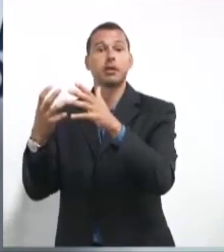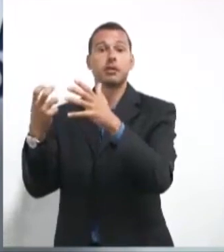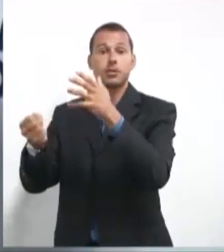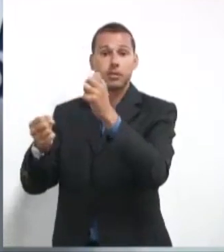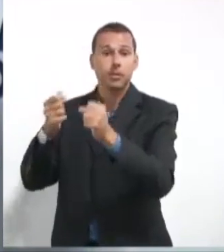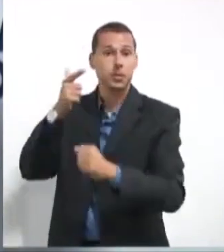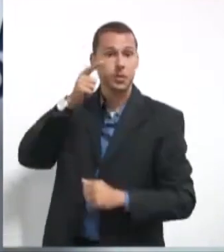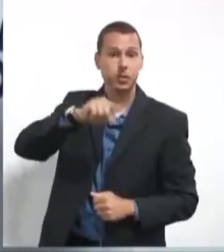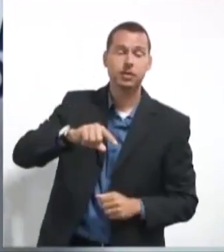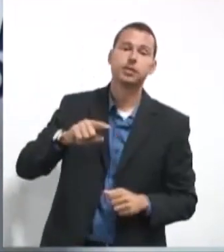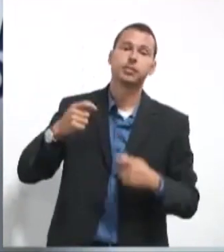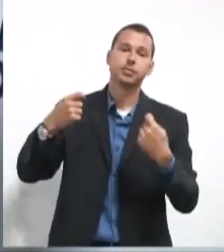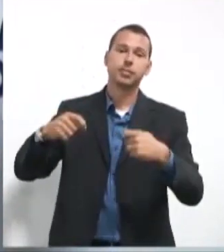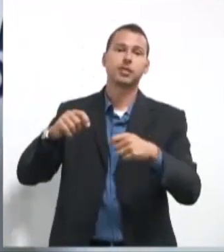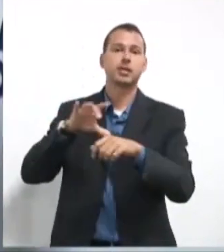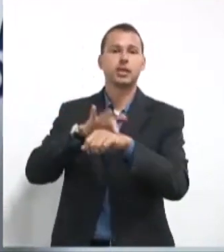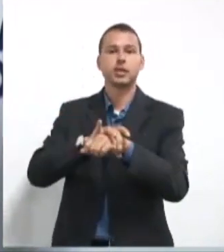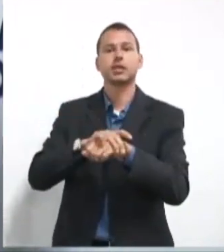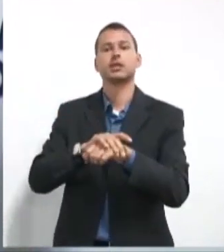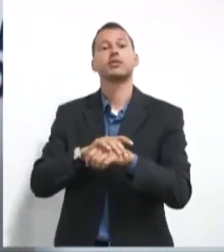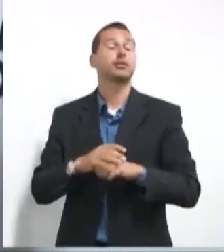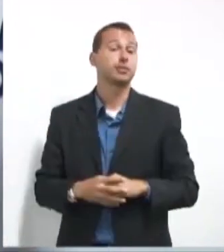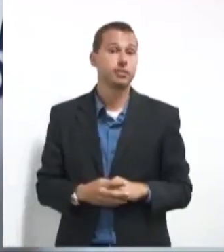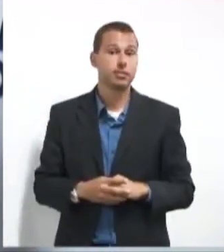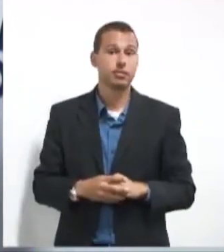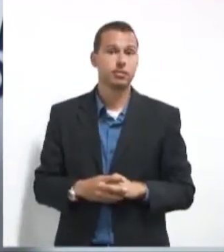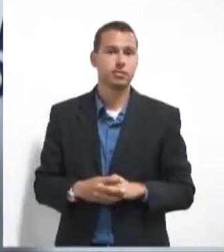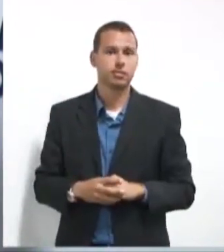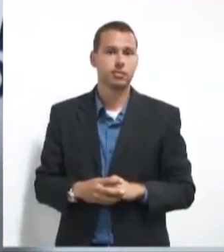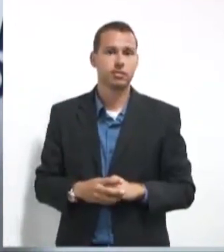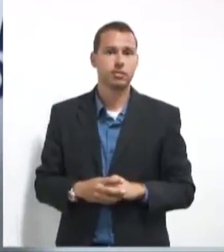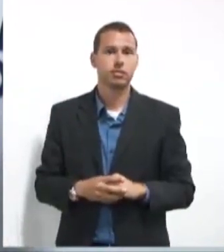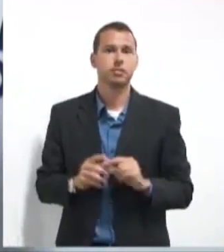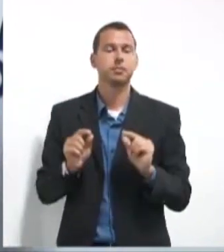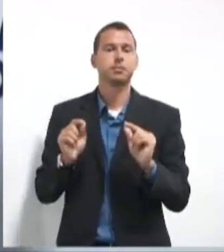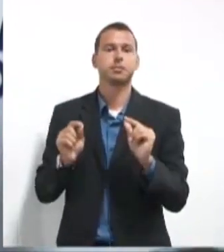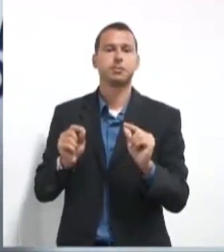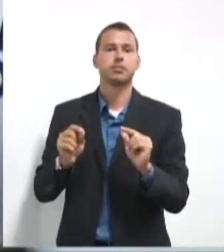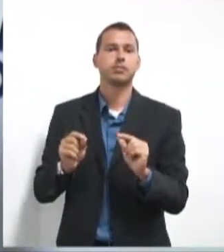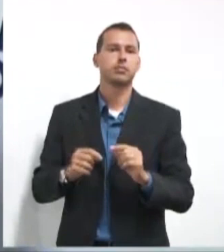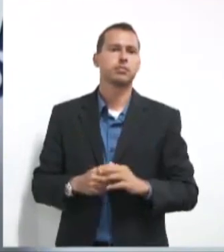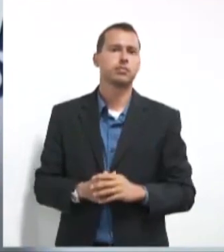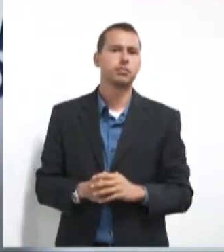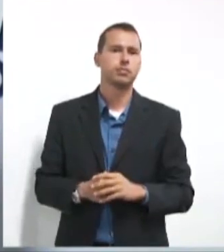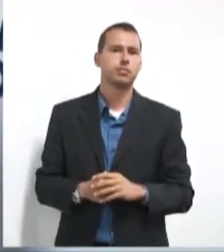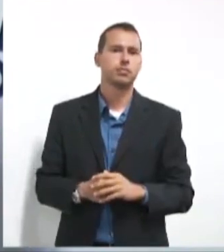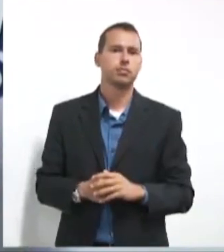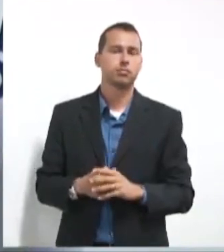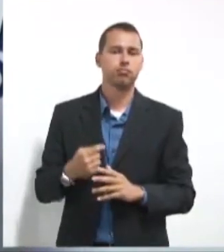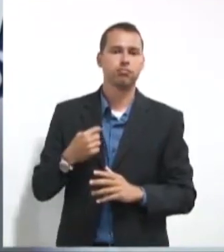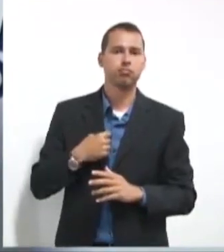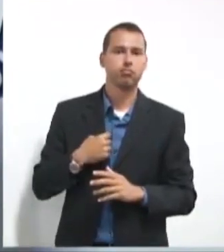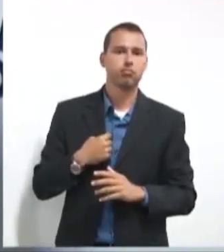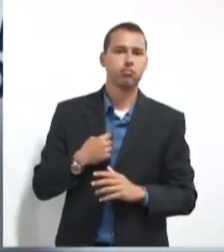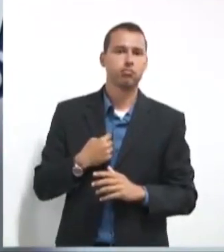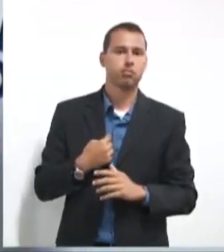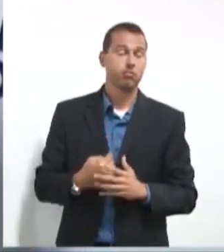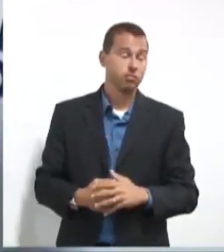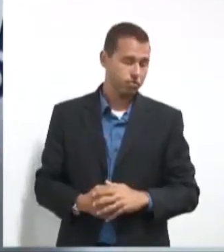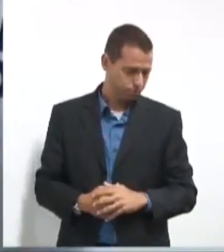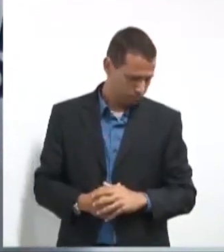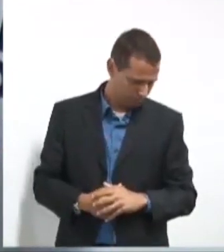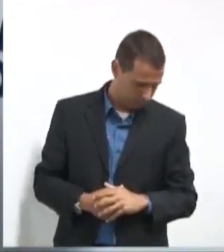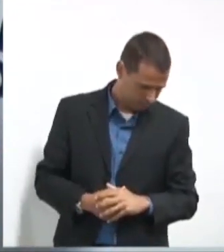justiça vou encontrar o respeito é isso ele tem essa opinião tem que respeitar só porque levo